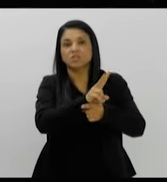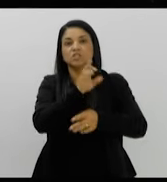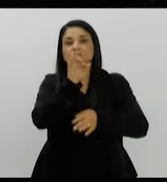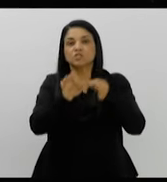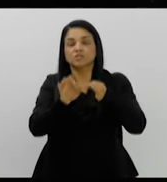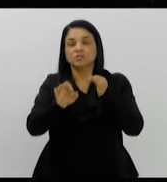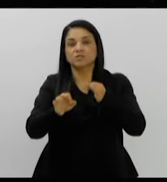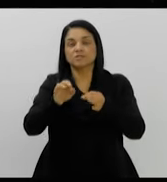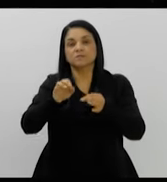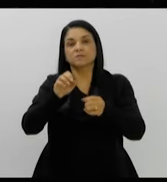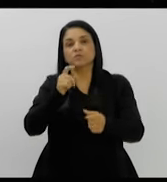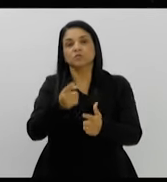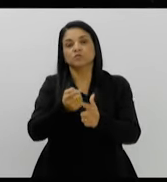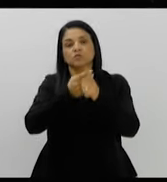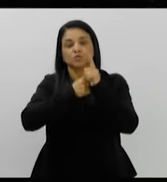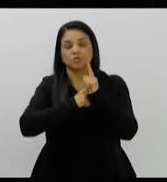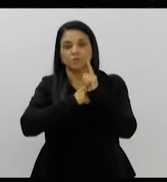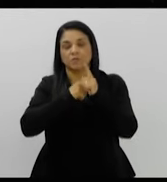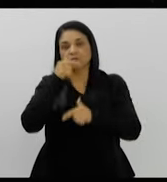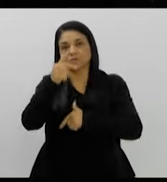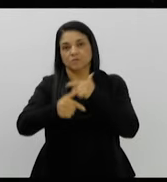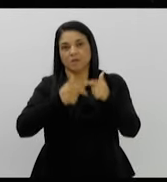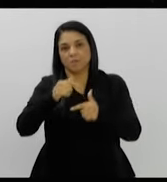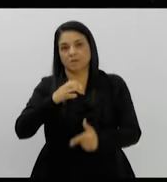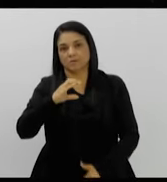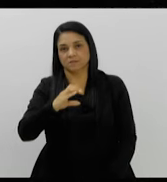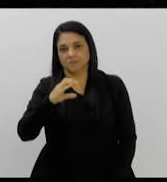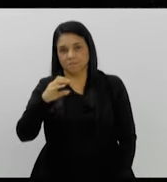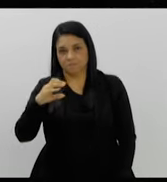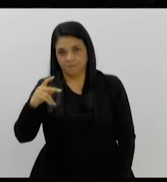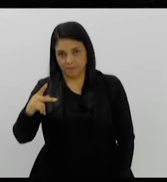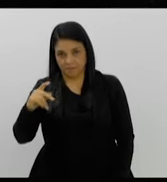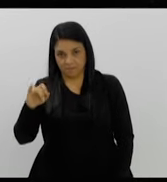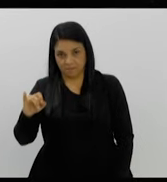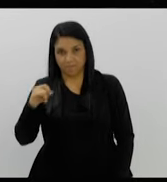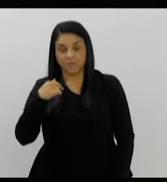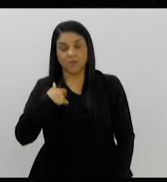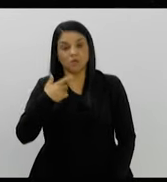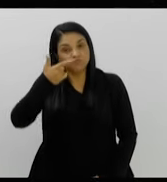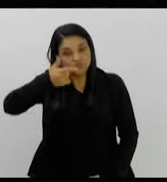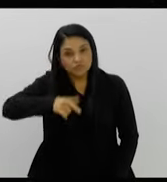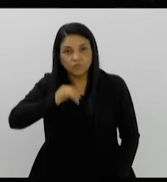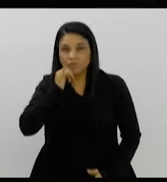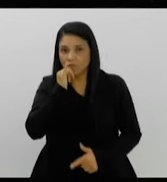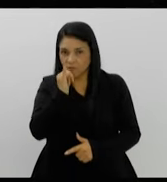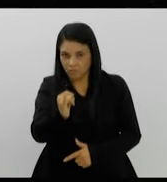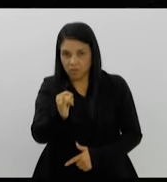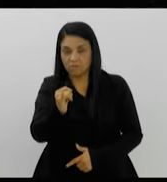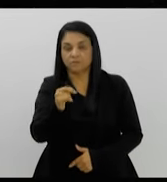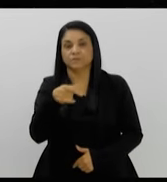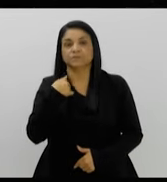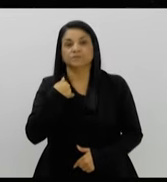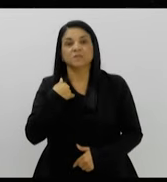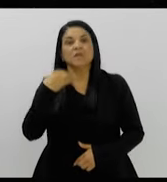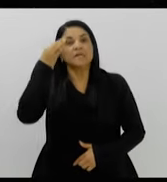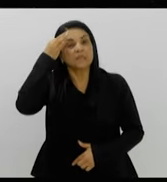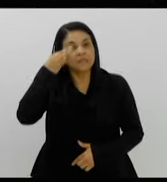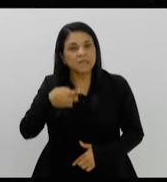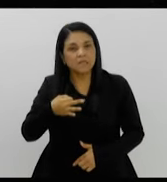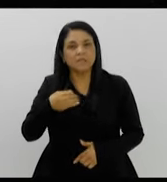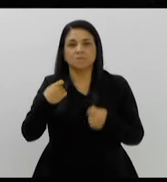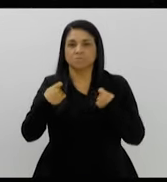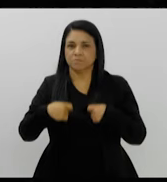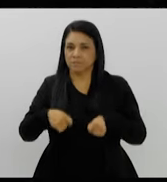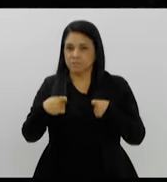de inquérito o que mais uma vez Eu repito como legalista que sou nós temos que entender